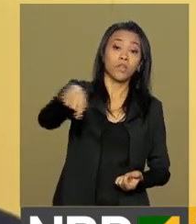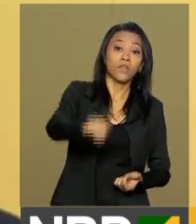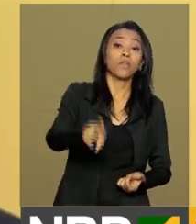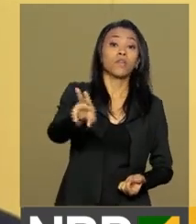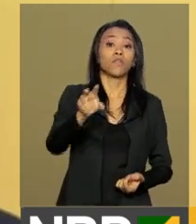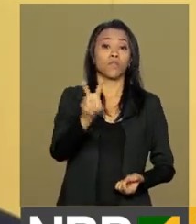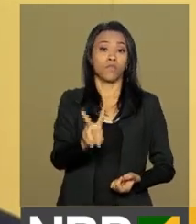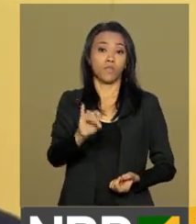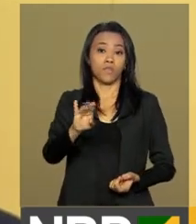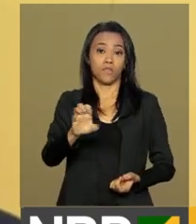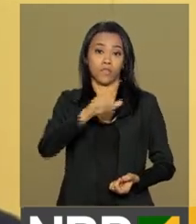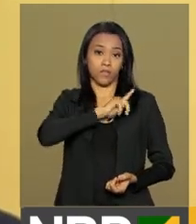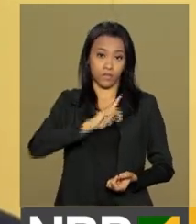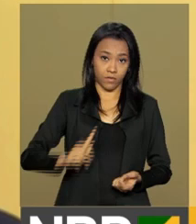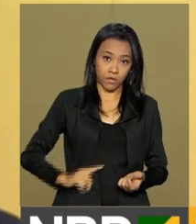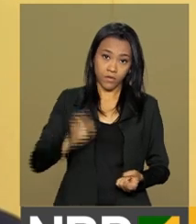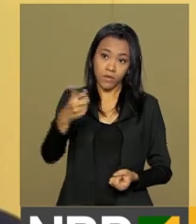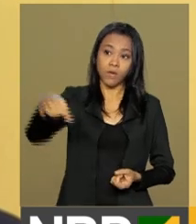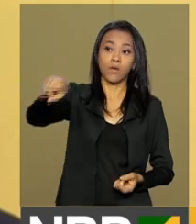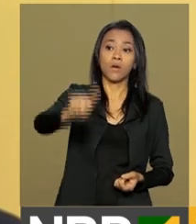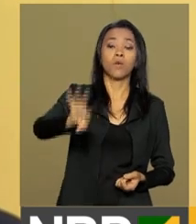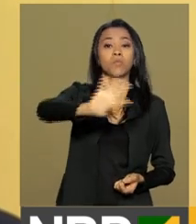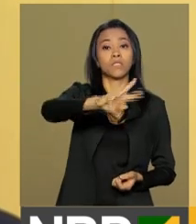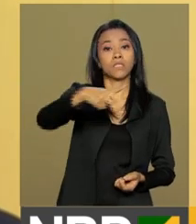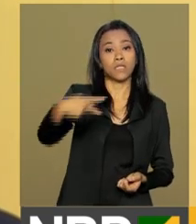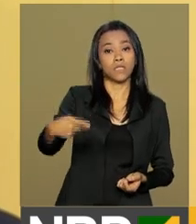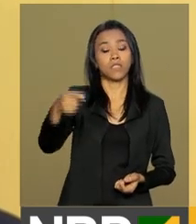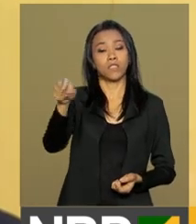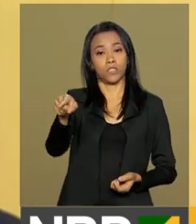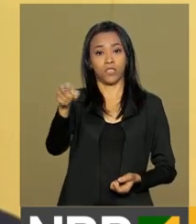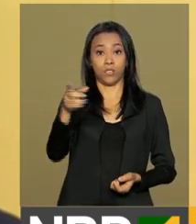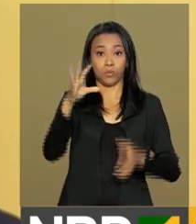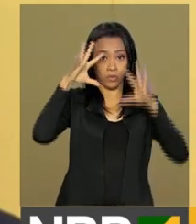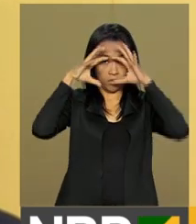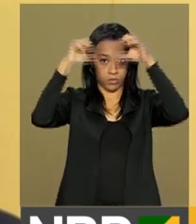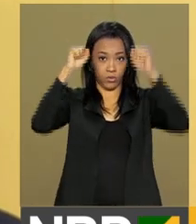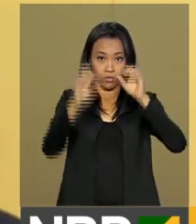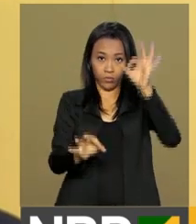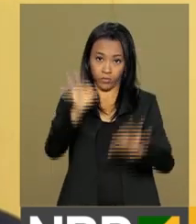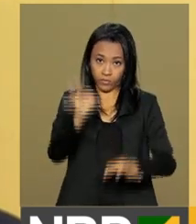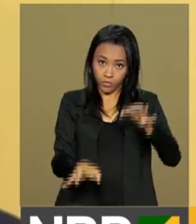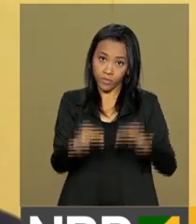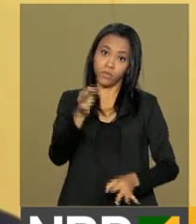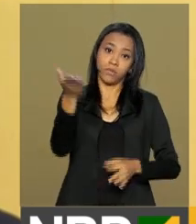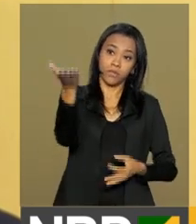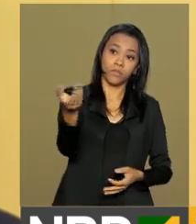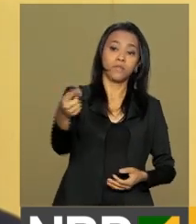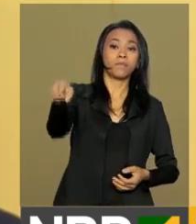Wellington, presidente do Tribunal de Justiça, Gilberto Marques Filho,